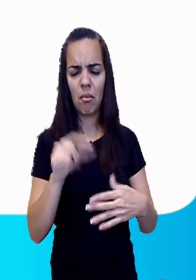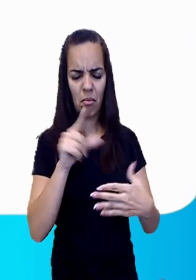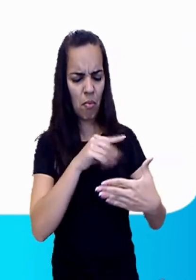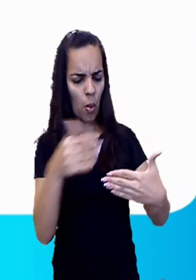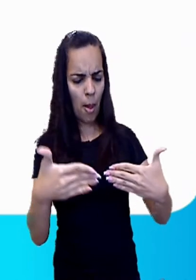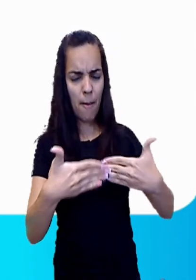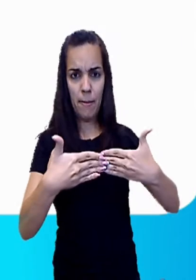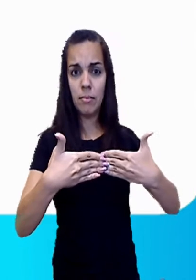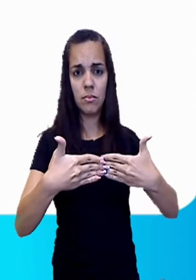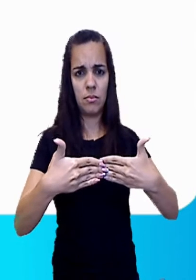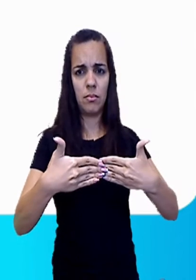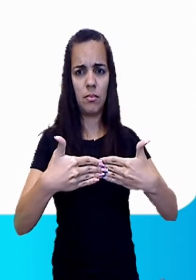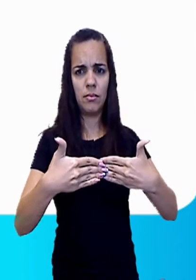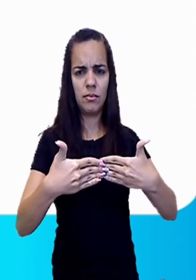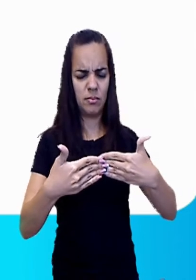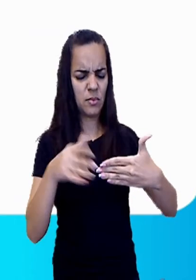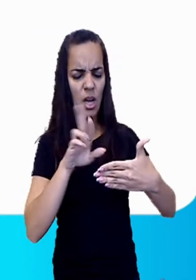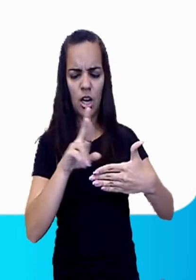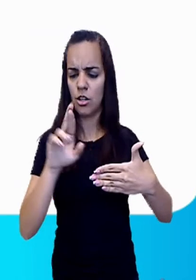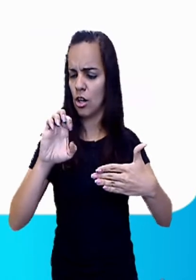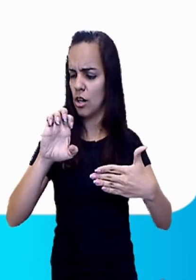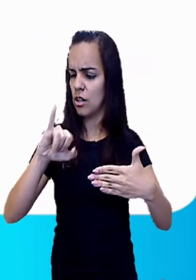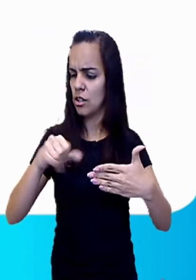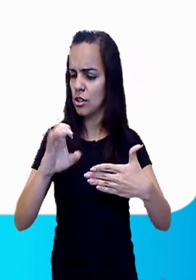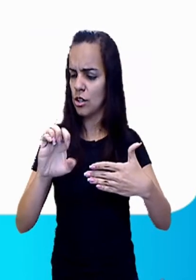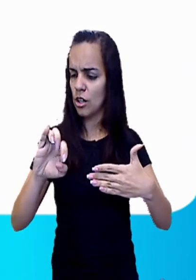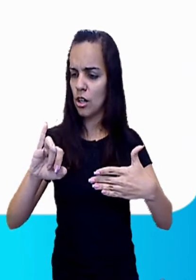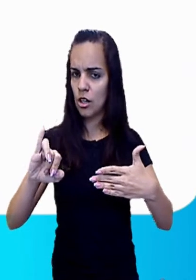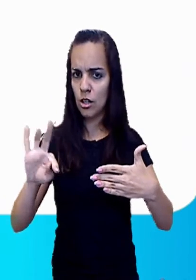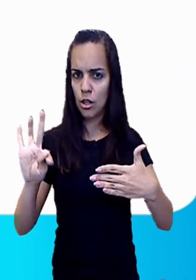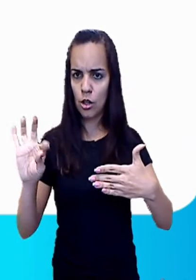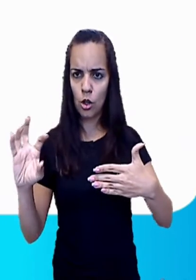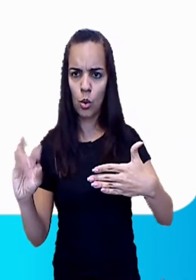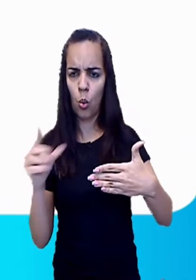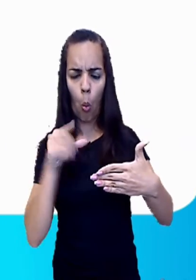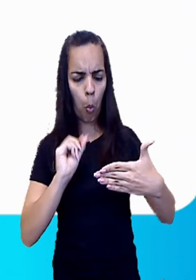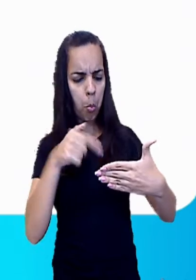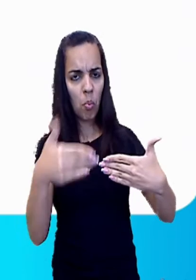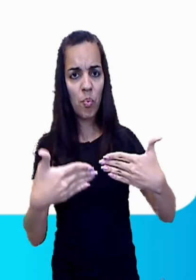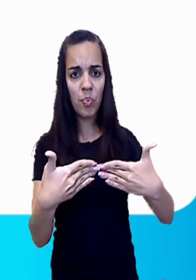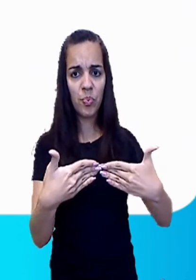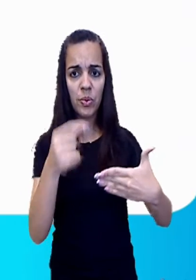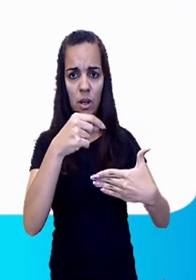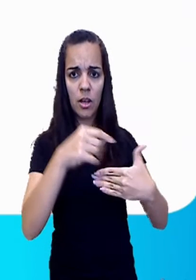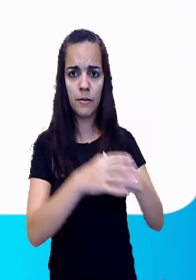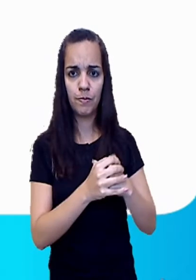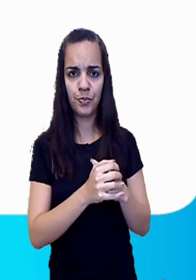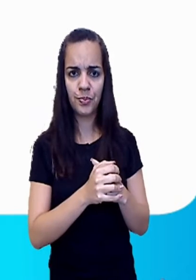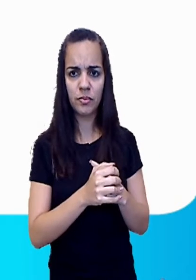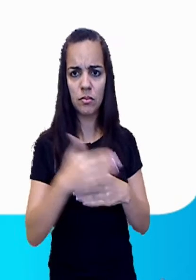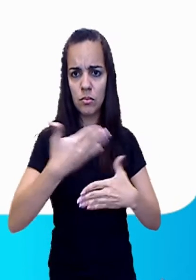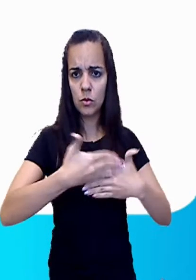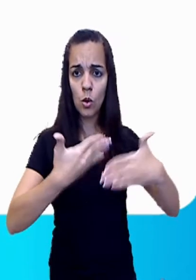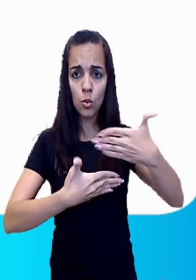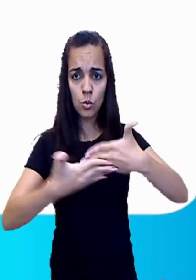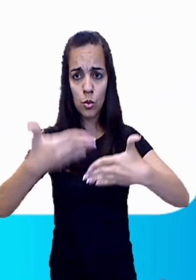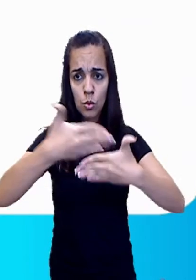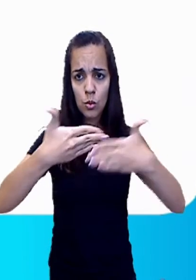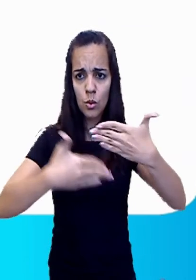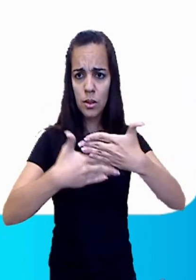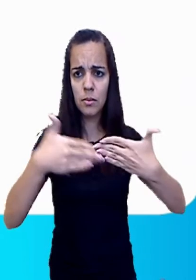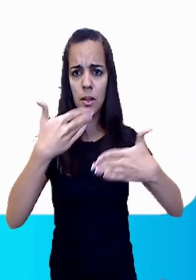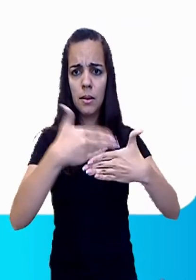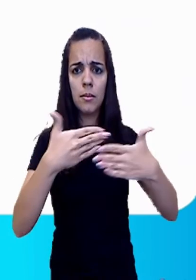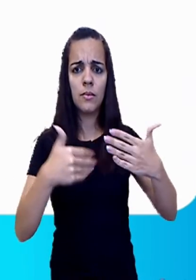de retomar com vocês na aula de hoje. São construções formadas por barramentos maciços,